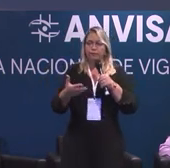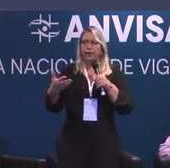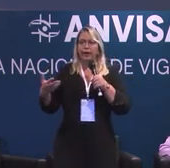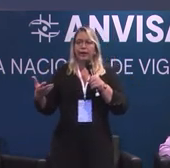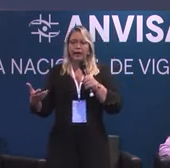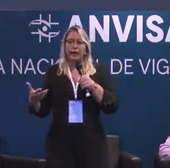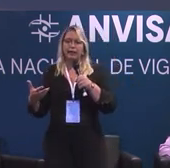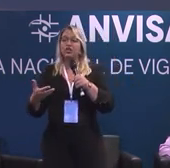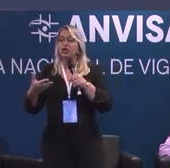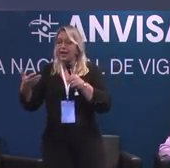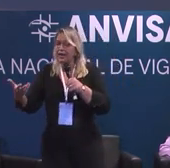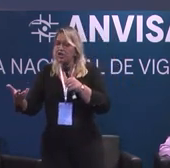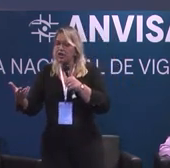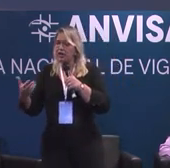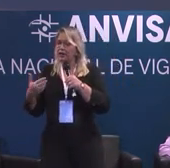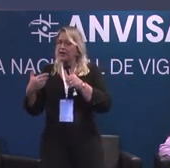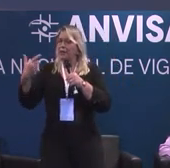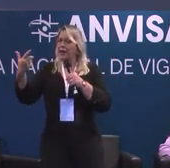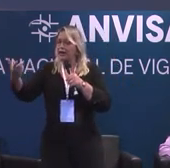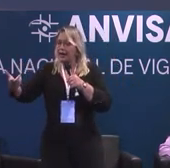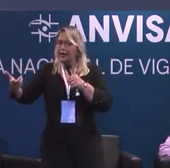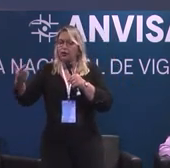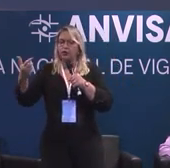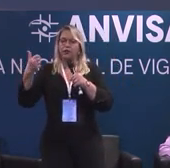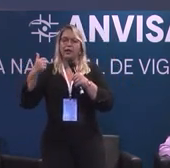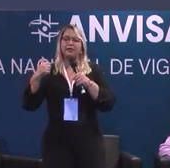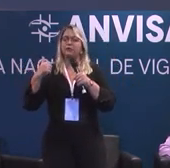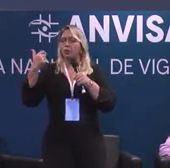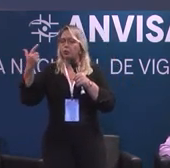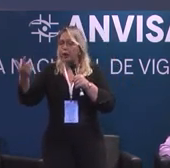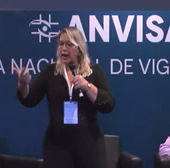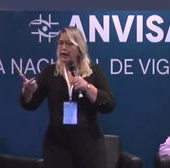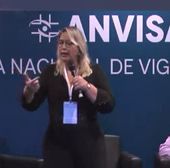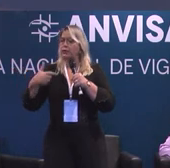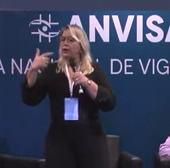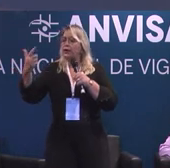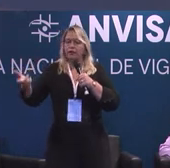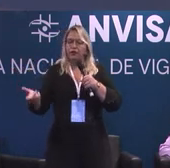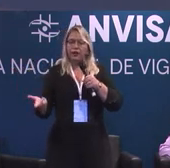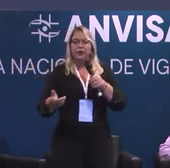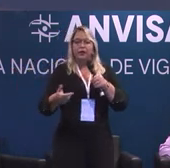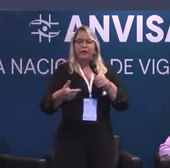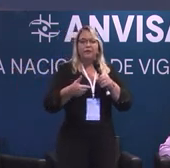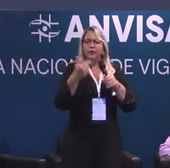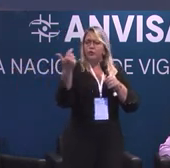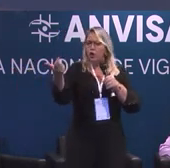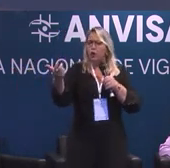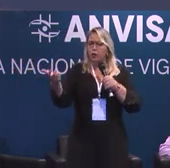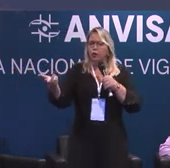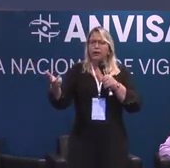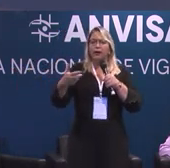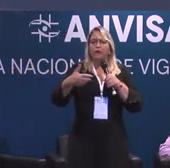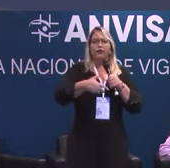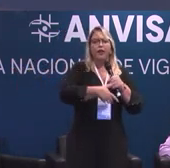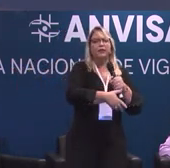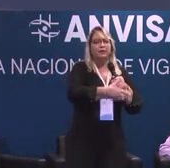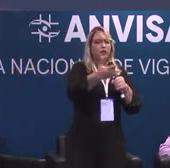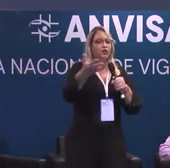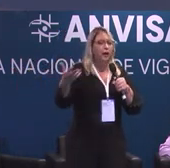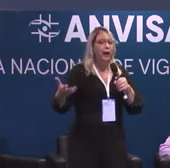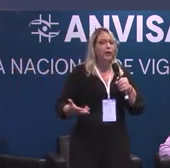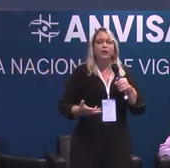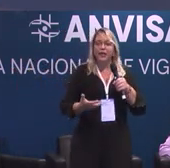outros meios digitais, né, para a notificação do autuado. E, enfim, não só a Alfenas, acho